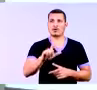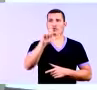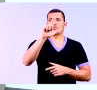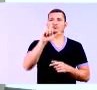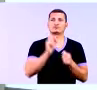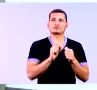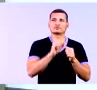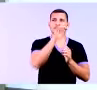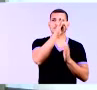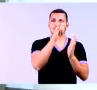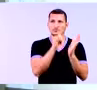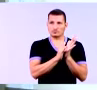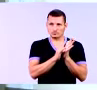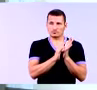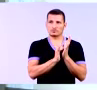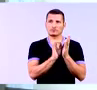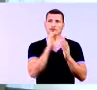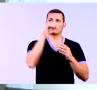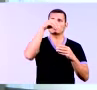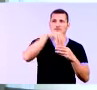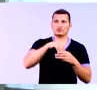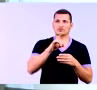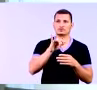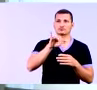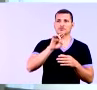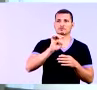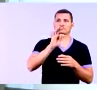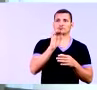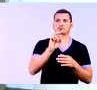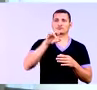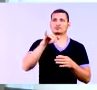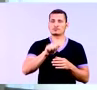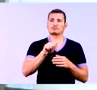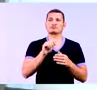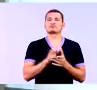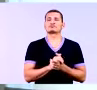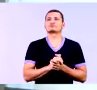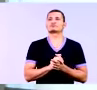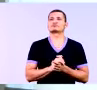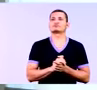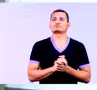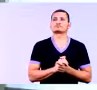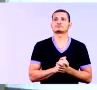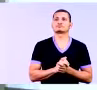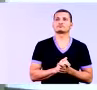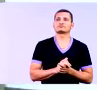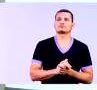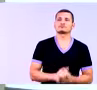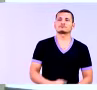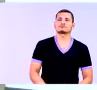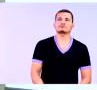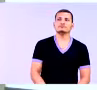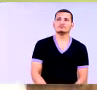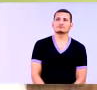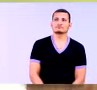download do arquivo, colocar dentro do diretório e fazer as referências dentro das páginas. Professor? Ok. E aí, na quinta e